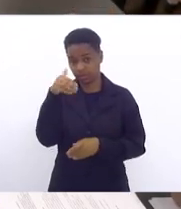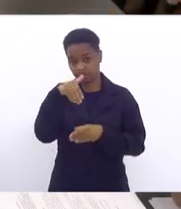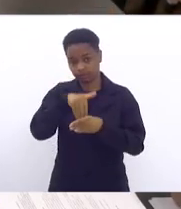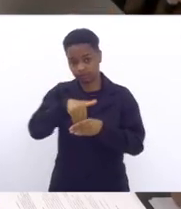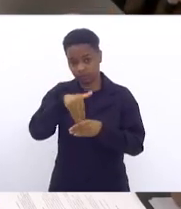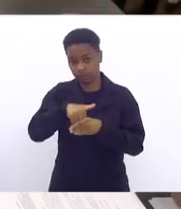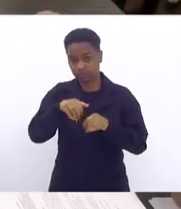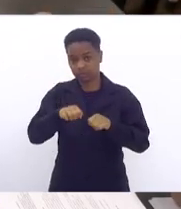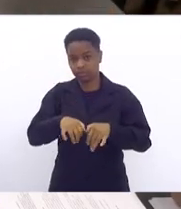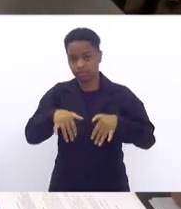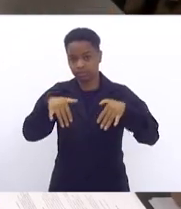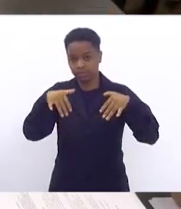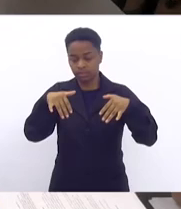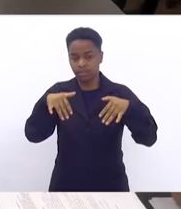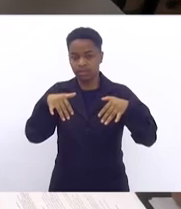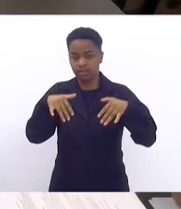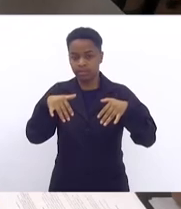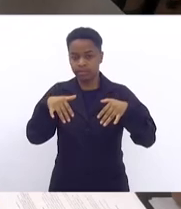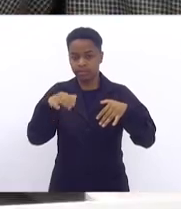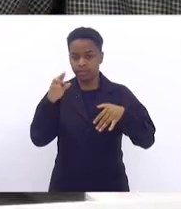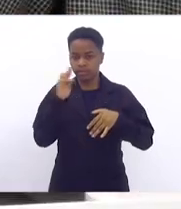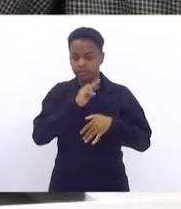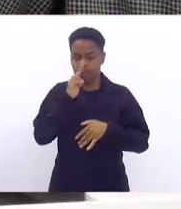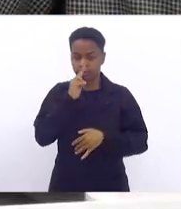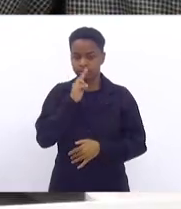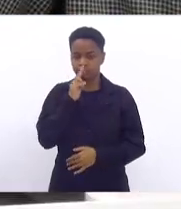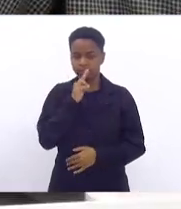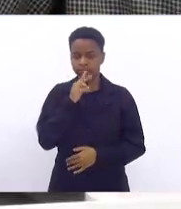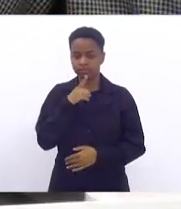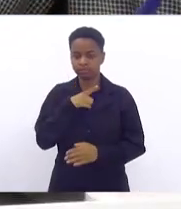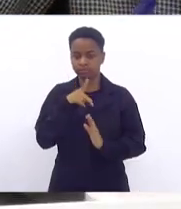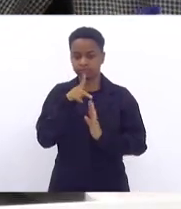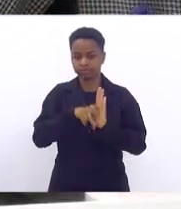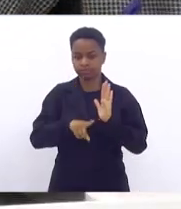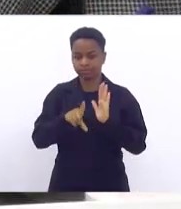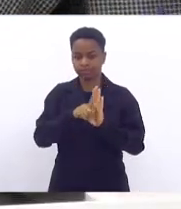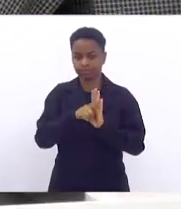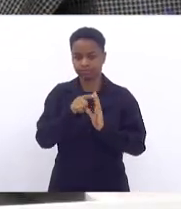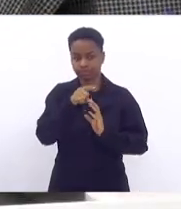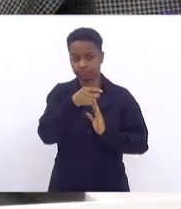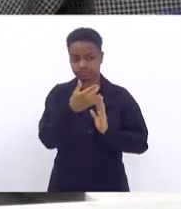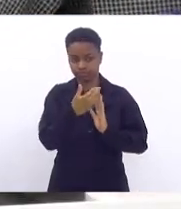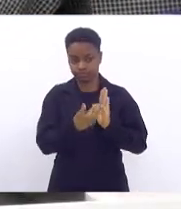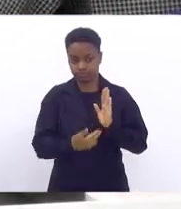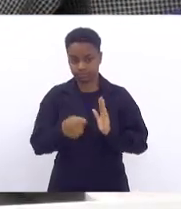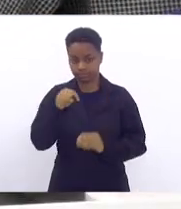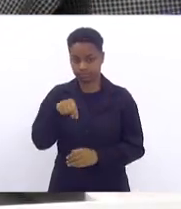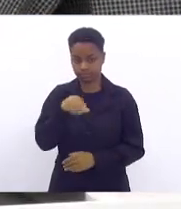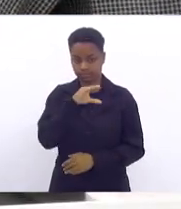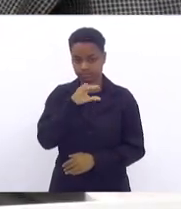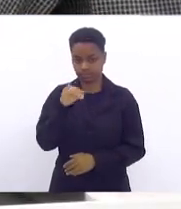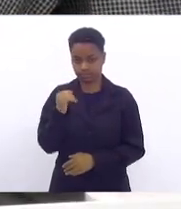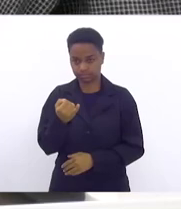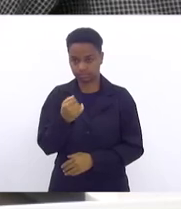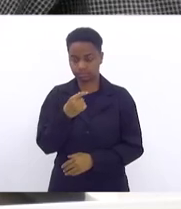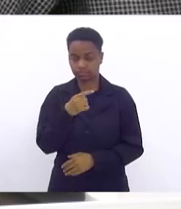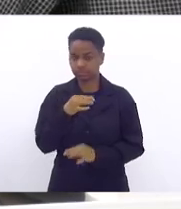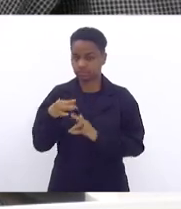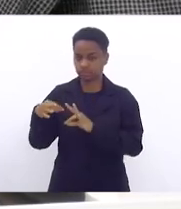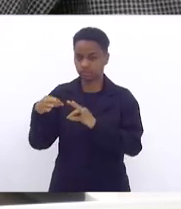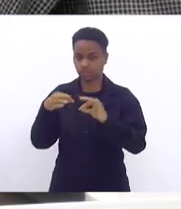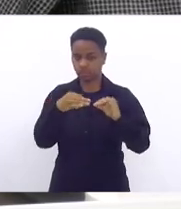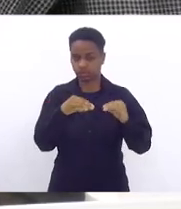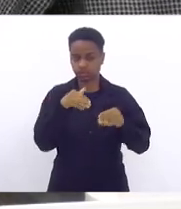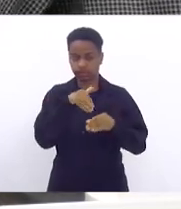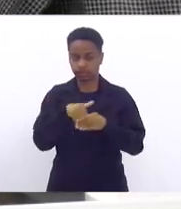no plenário, em urgência, um projeto que Vossa Excelência relatou aqui na CCJ, que foi um voto unânime,